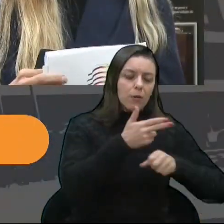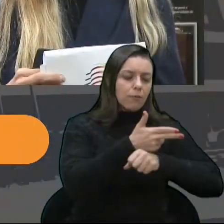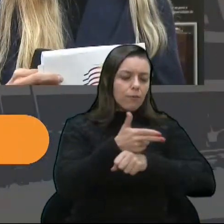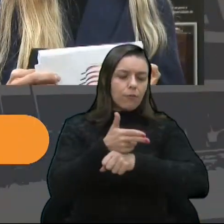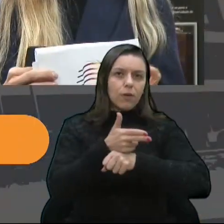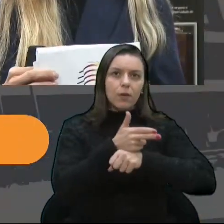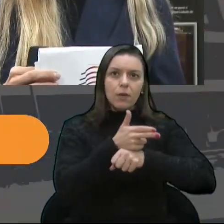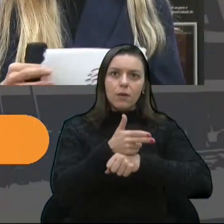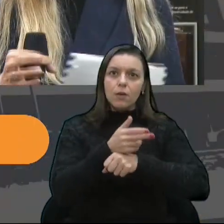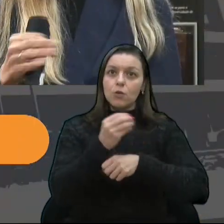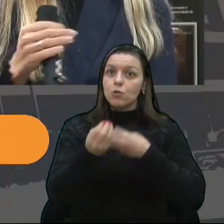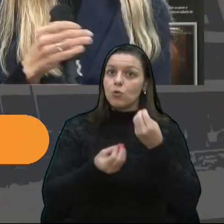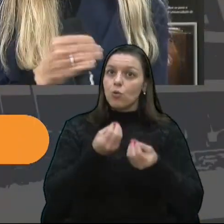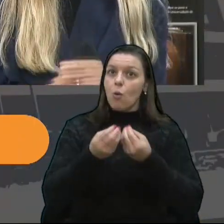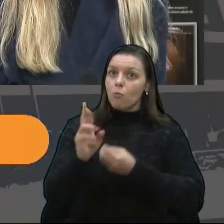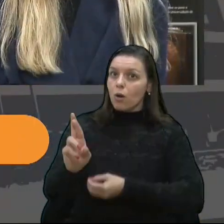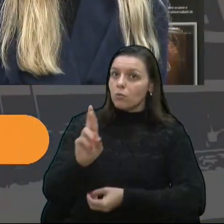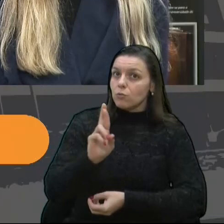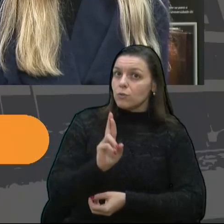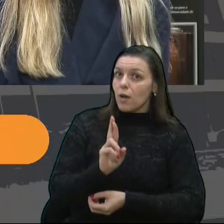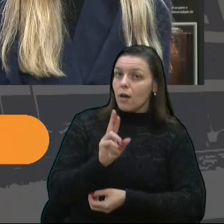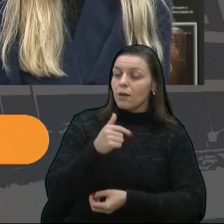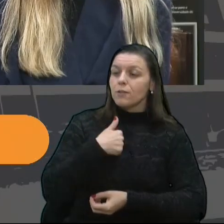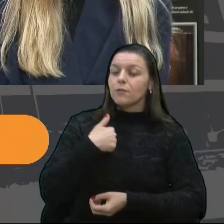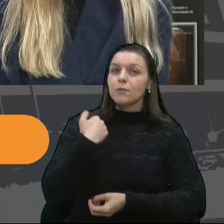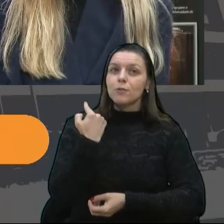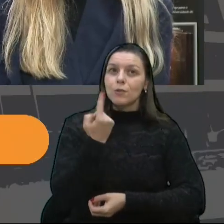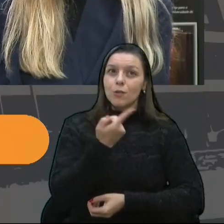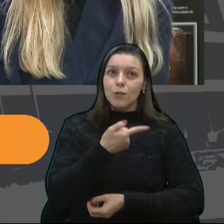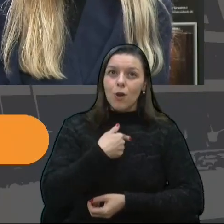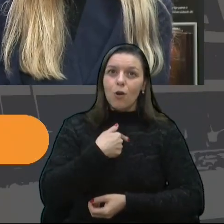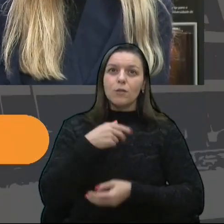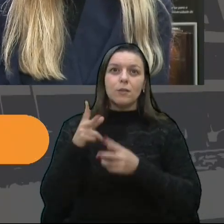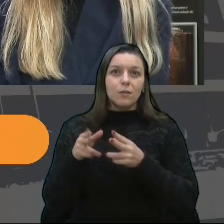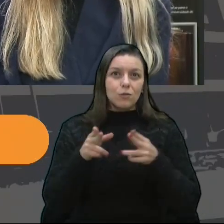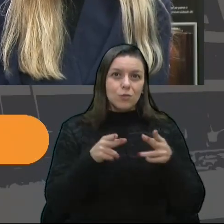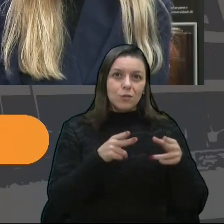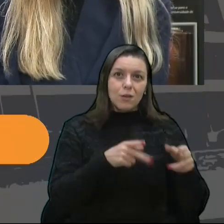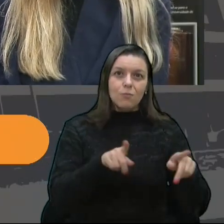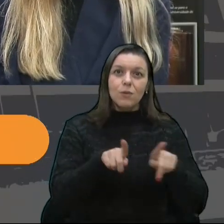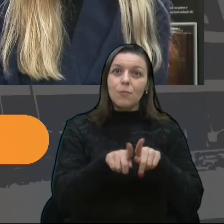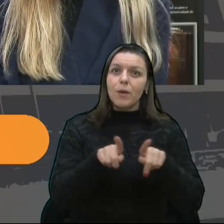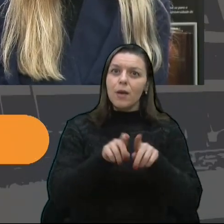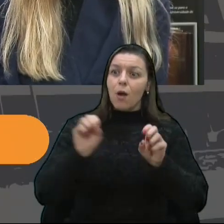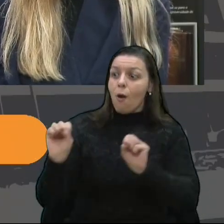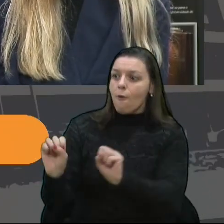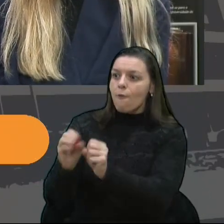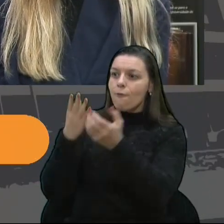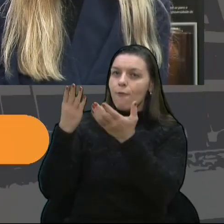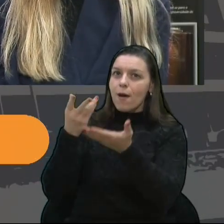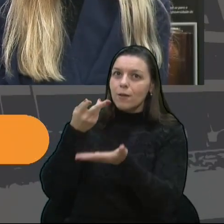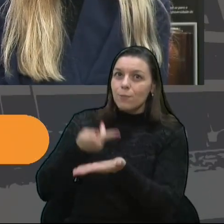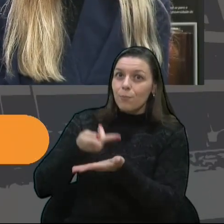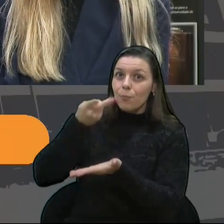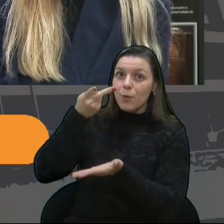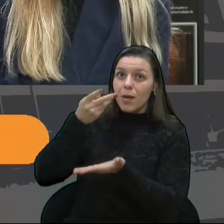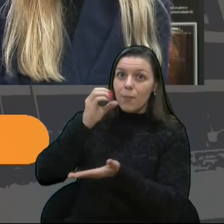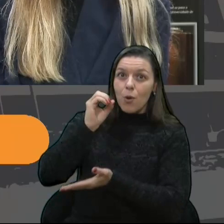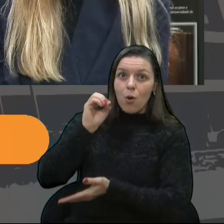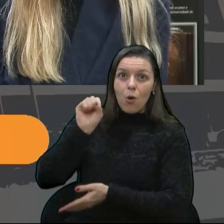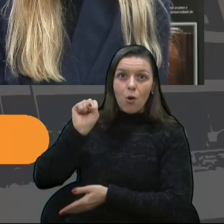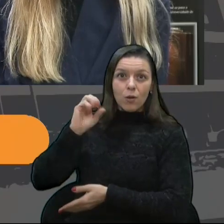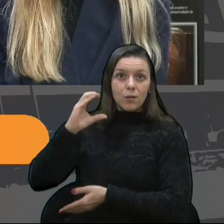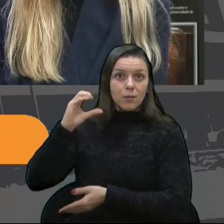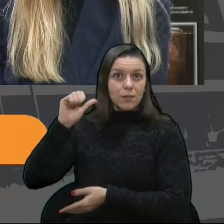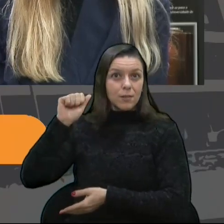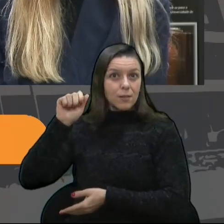os resultados passam por nós recebemos os resultados, editamos, né? Como se fosse a festa do Oscar, assim, mas a nossa festa do